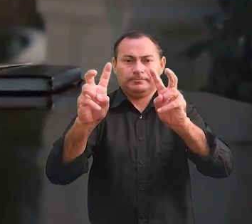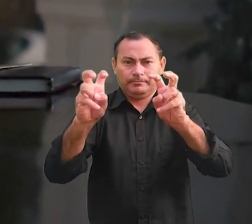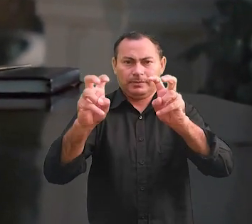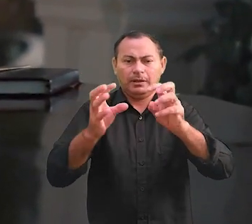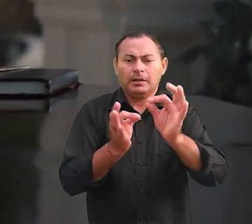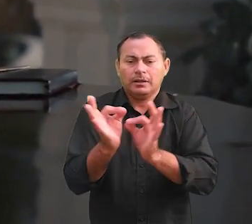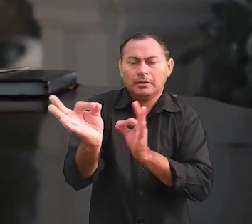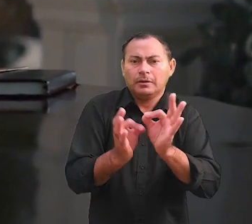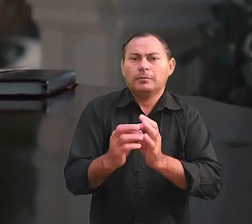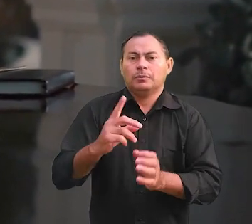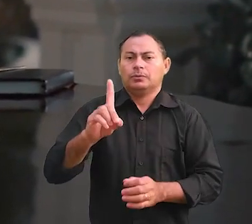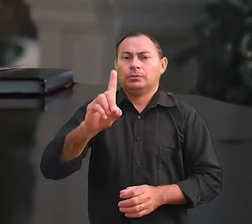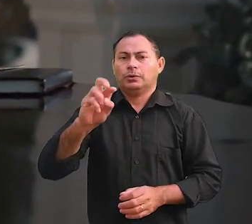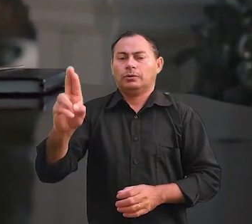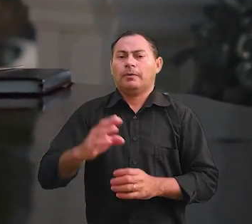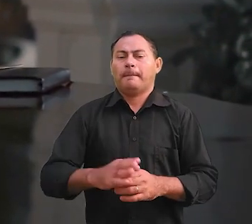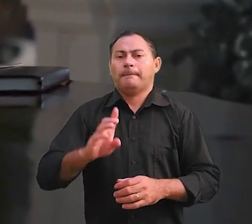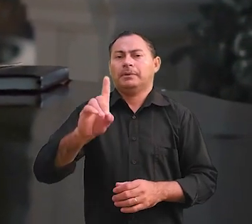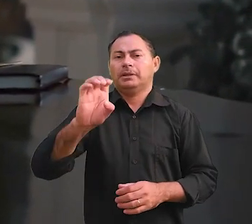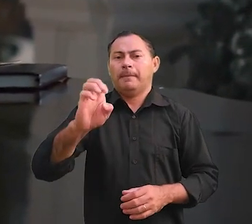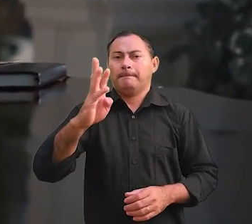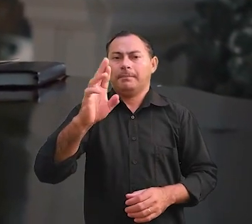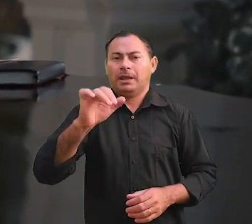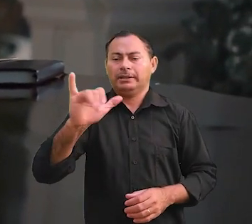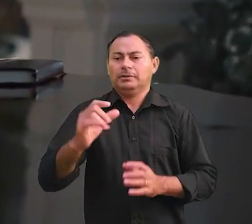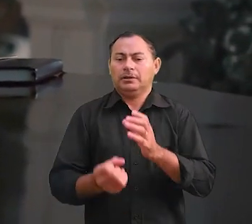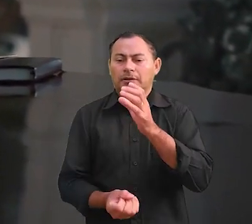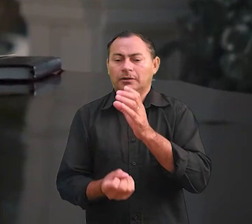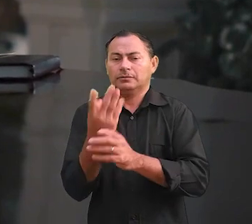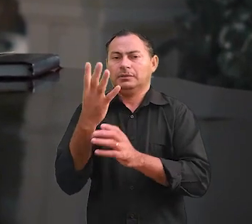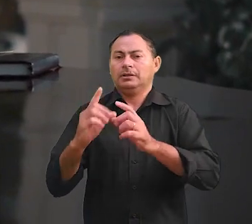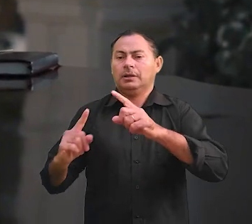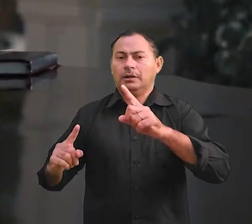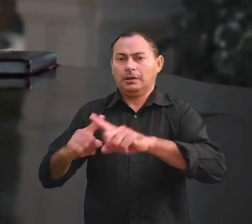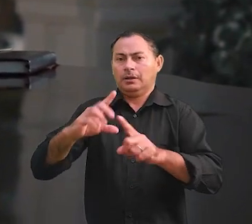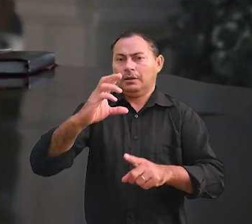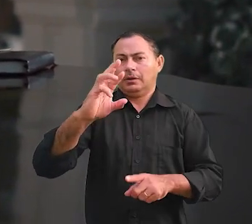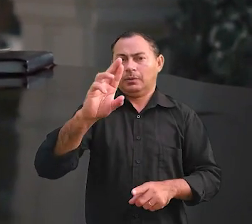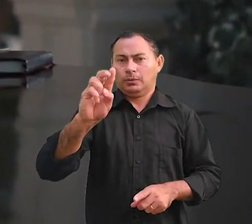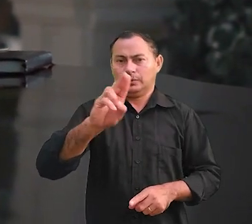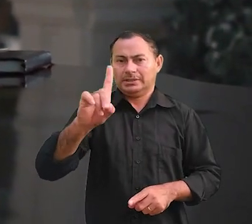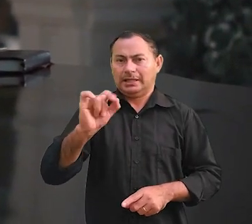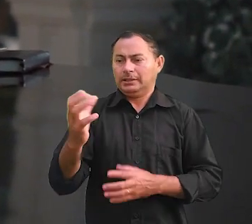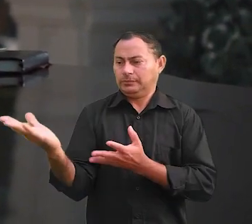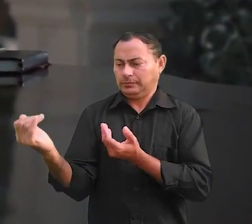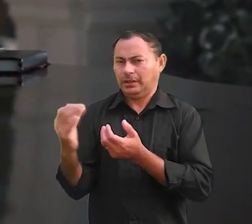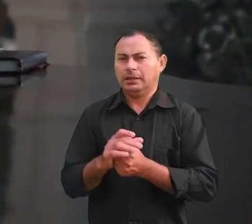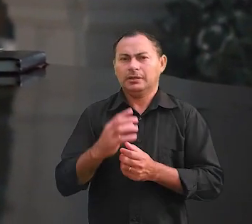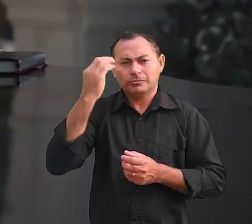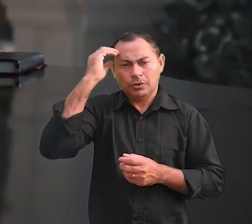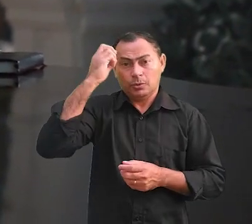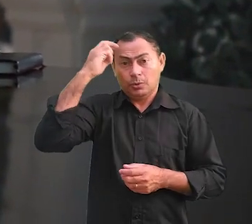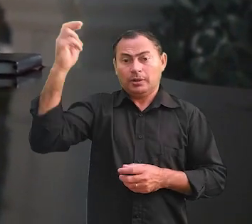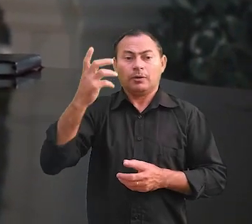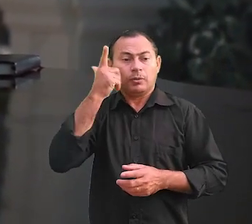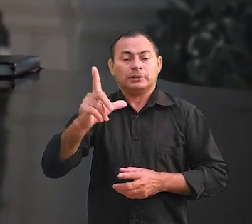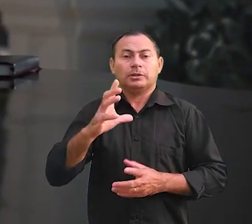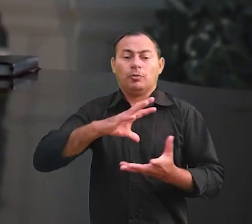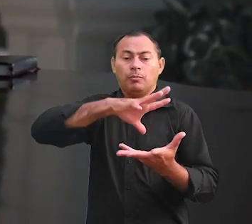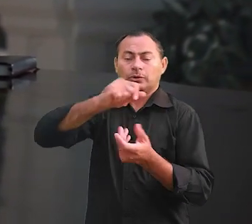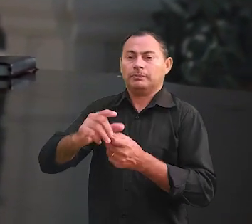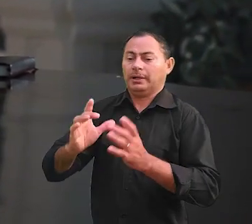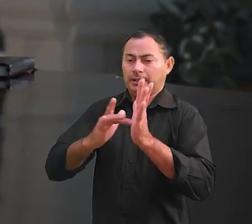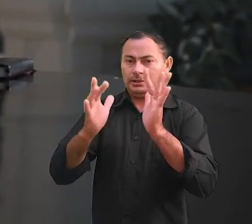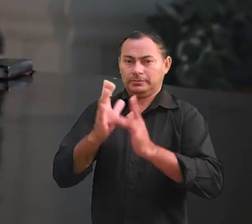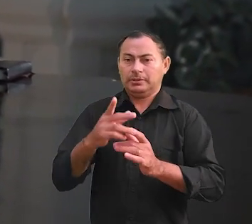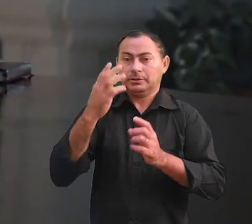diferente para esse assunto que foi elaborado pelo Dr Bill drayton fundador da cruzada juvenil Ele é um homem temente a Deus como a visão de alcançar o mundo